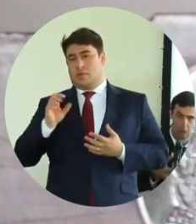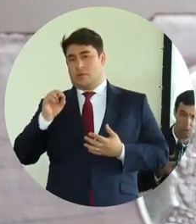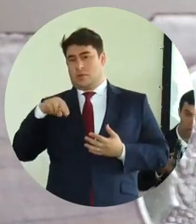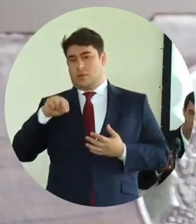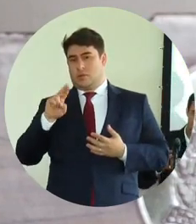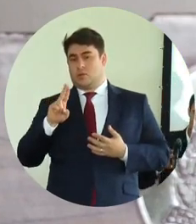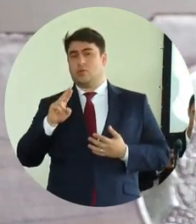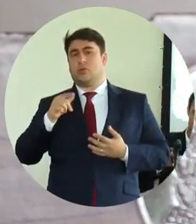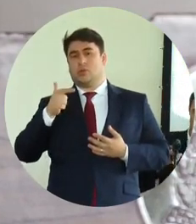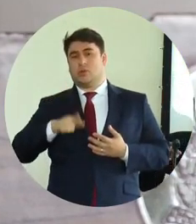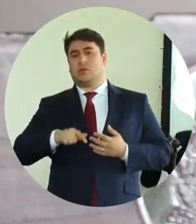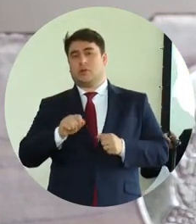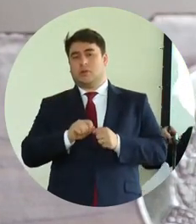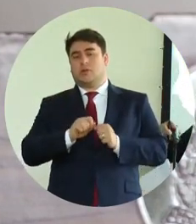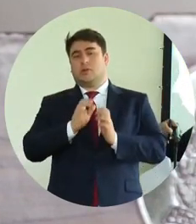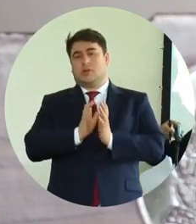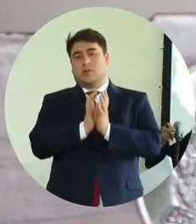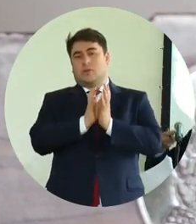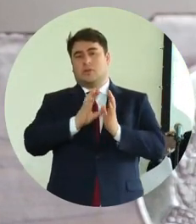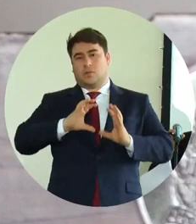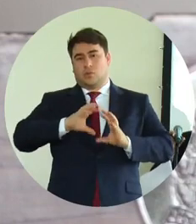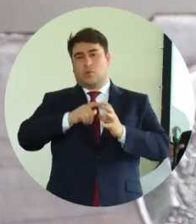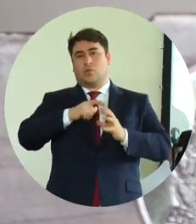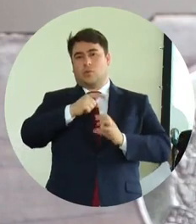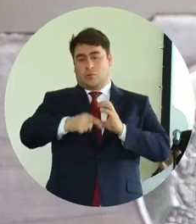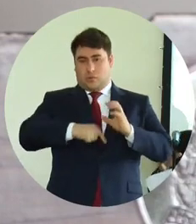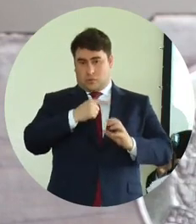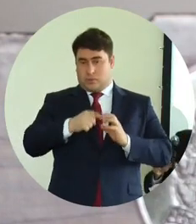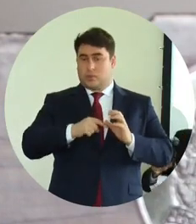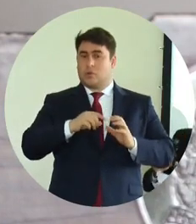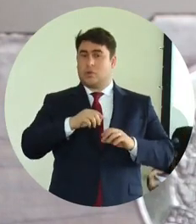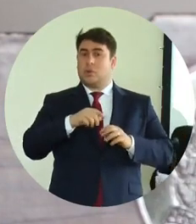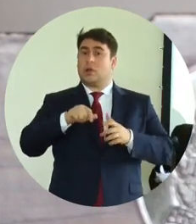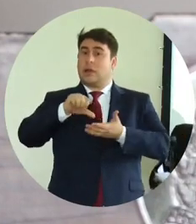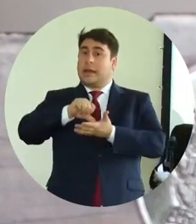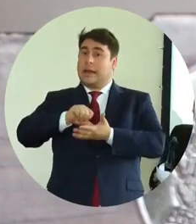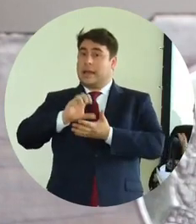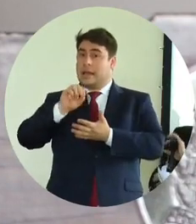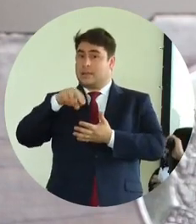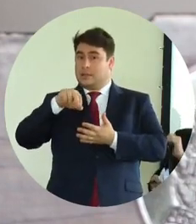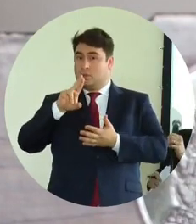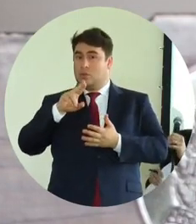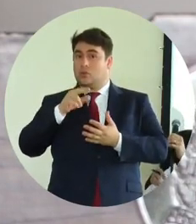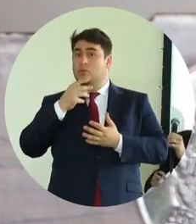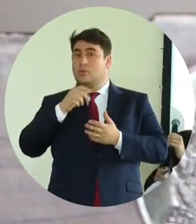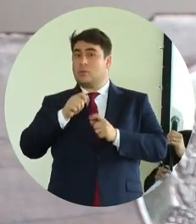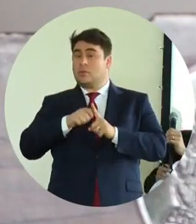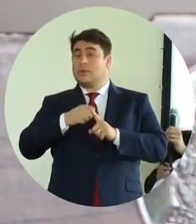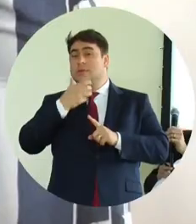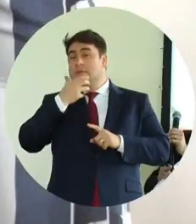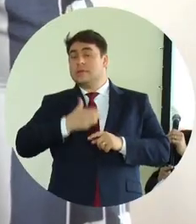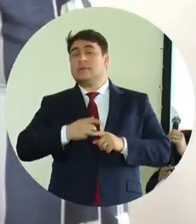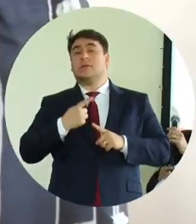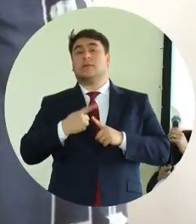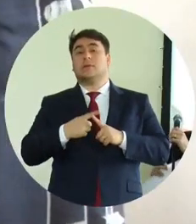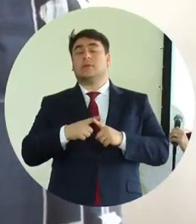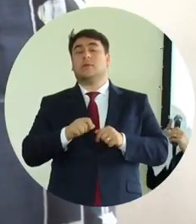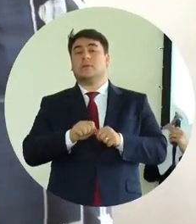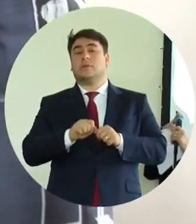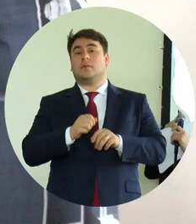que a gente repita essa premiação internacional na sede da ONU em dezembro, nós vamos fazer